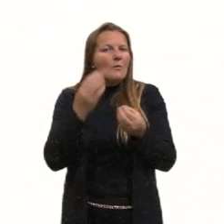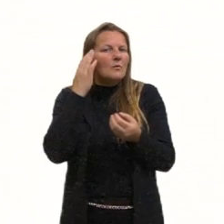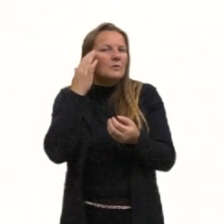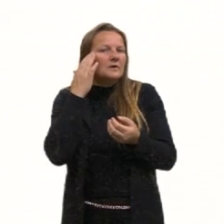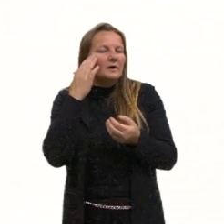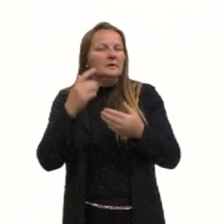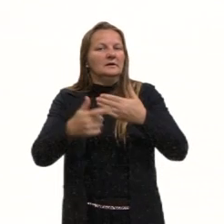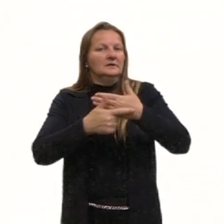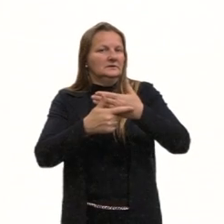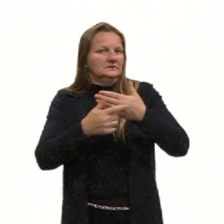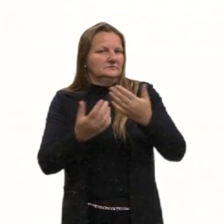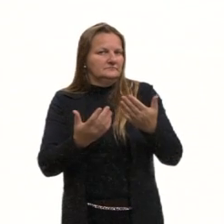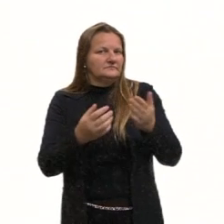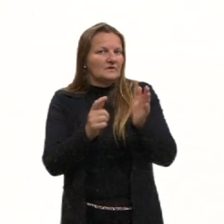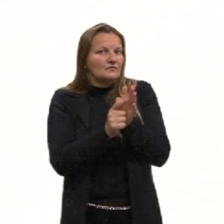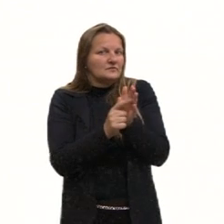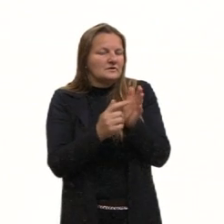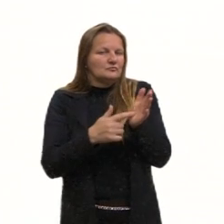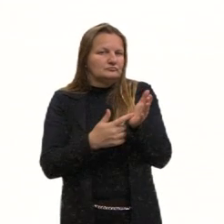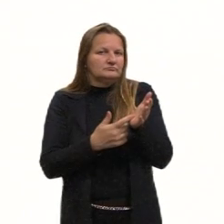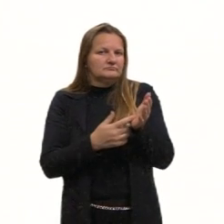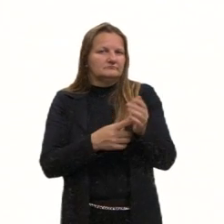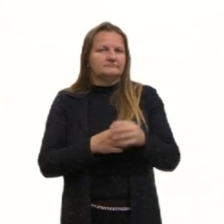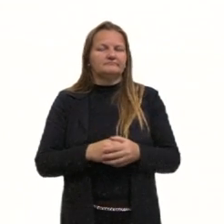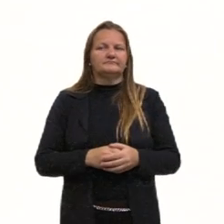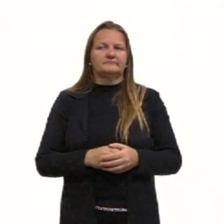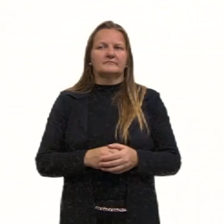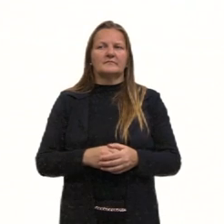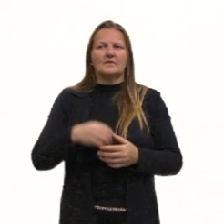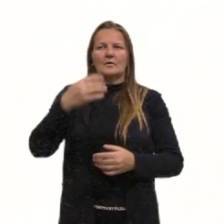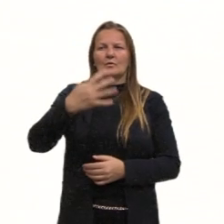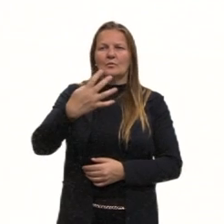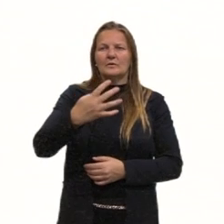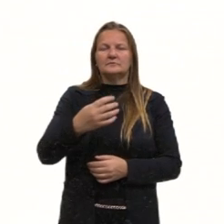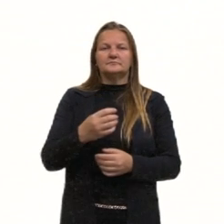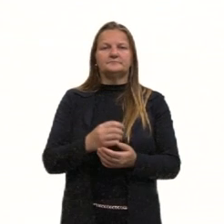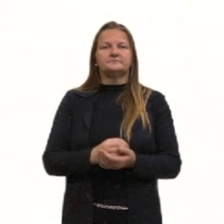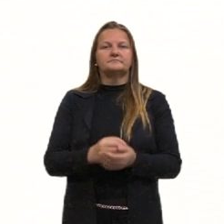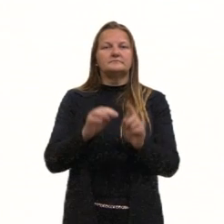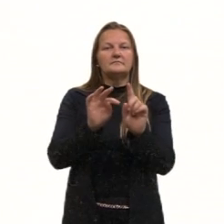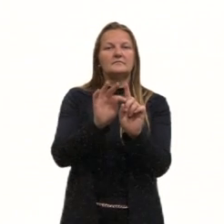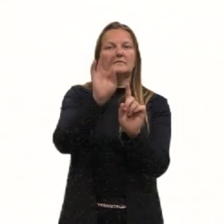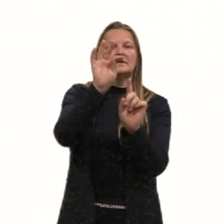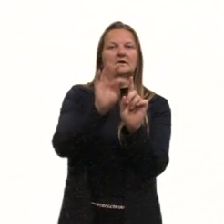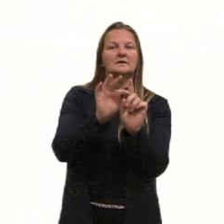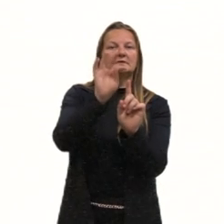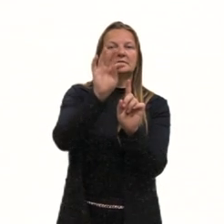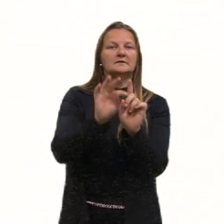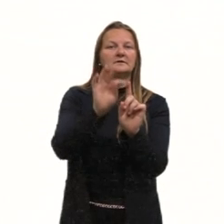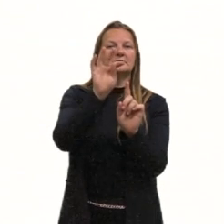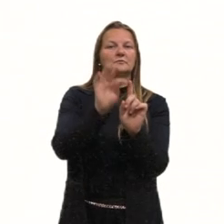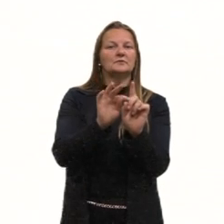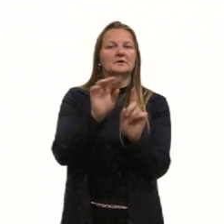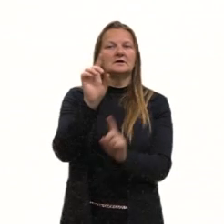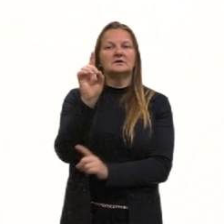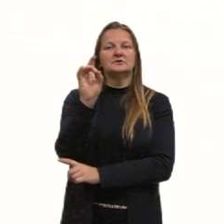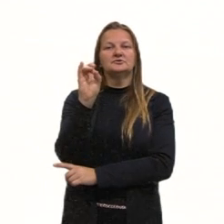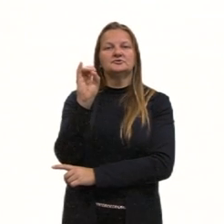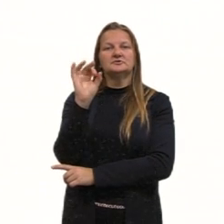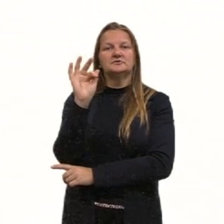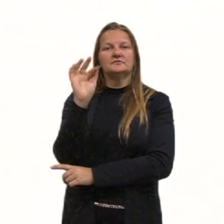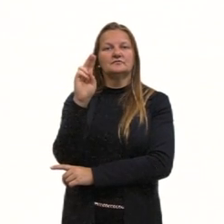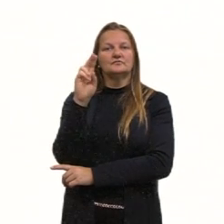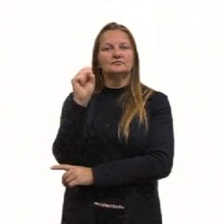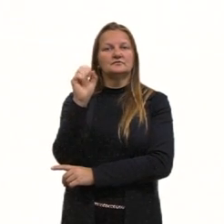indicador o quarto determinação da temperatura de fusão do comprimido cada composto tem uma temperatura